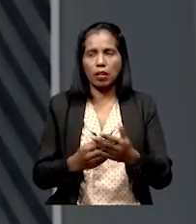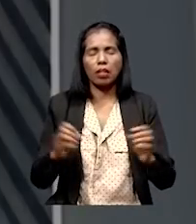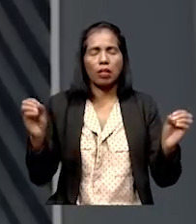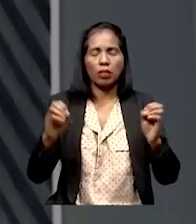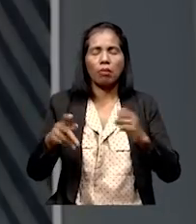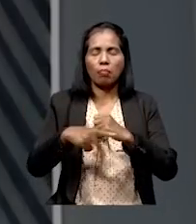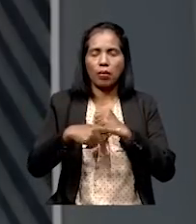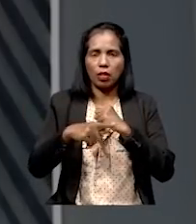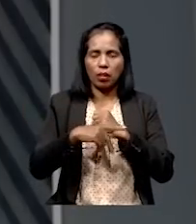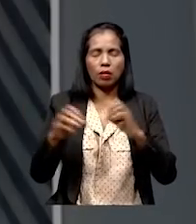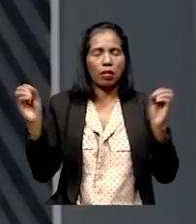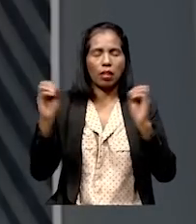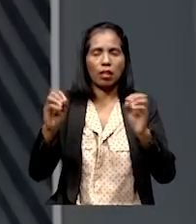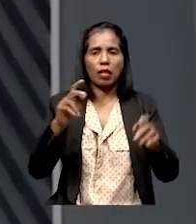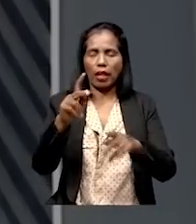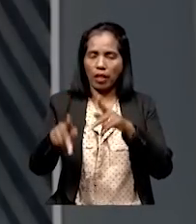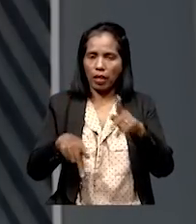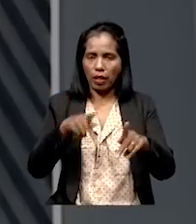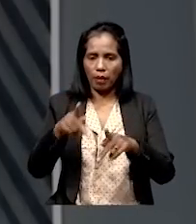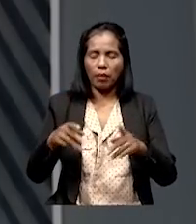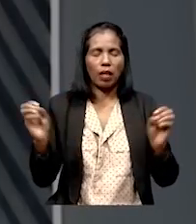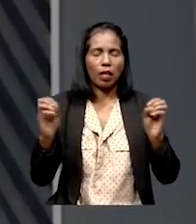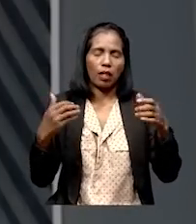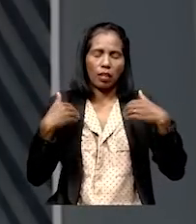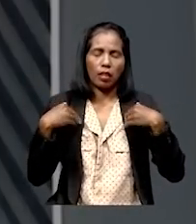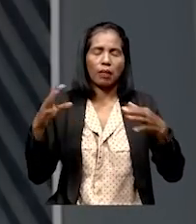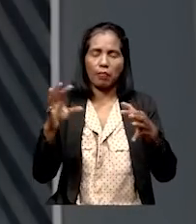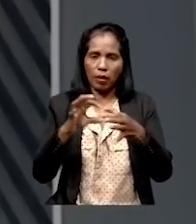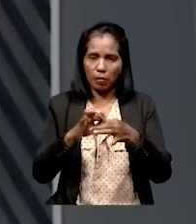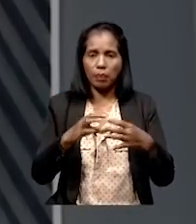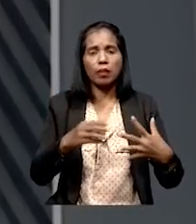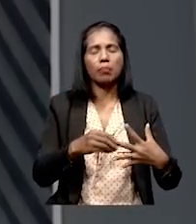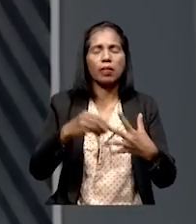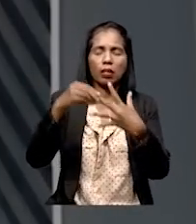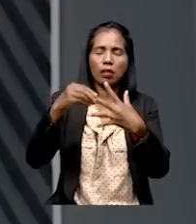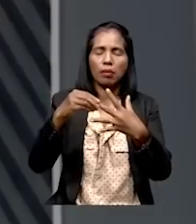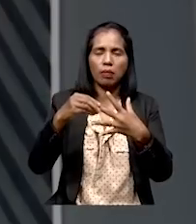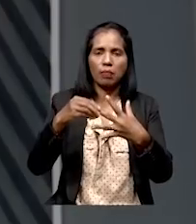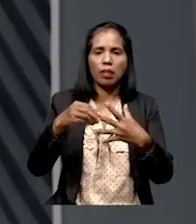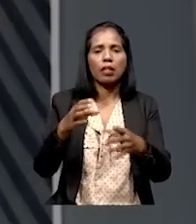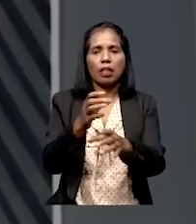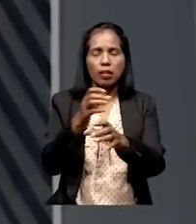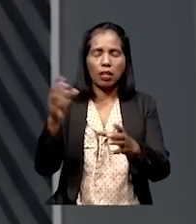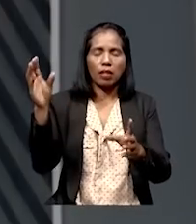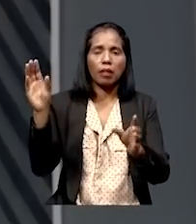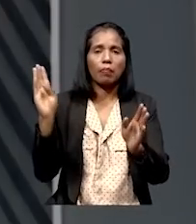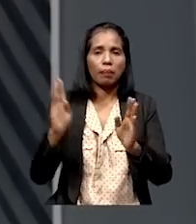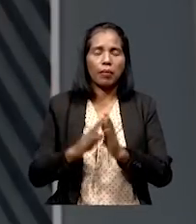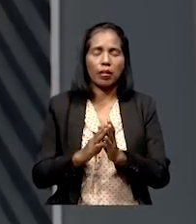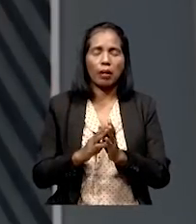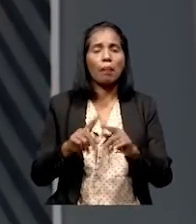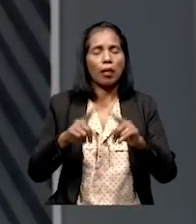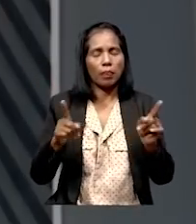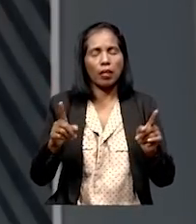elementos, meus membros também, mas o potencial, vai a cargo ser, né? Mas tem também